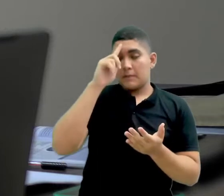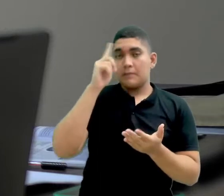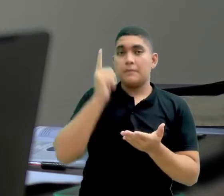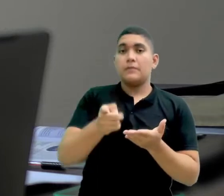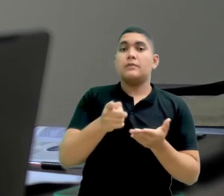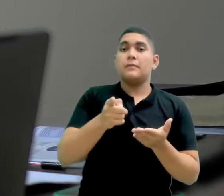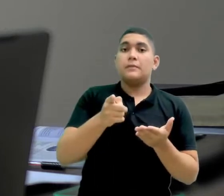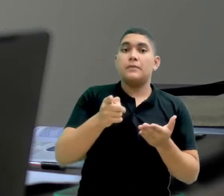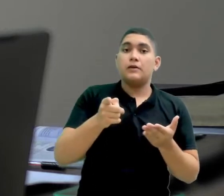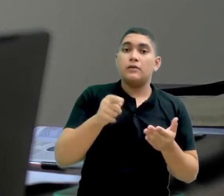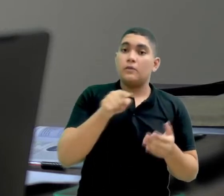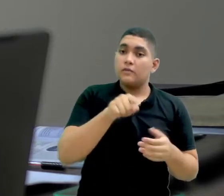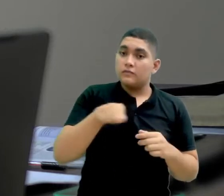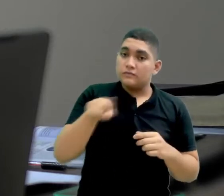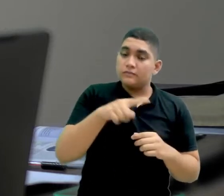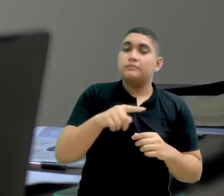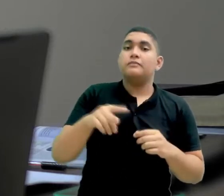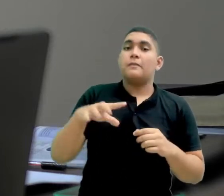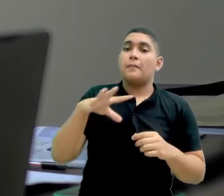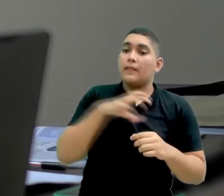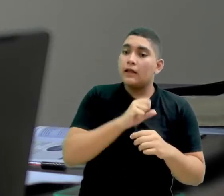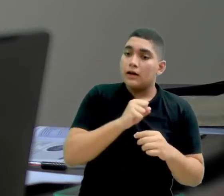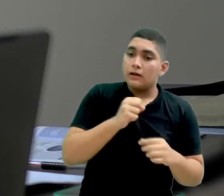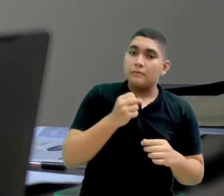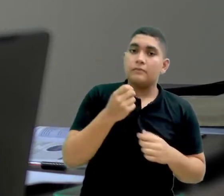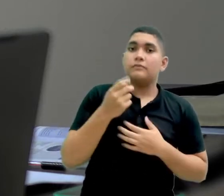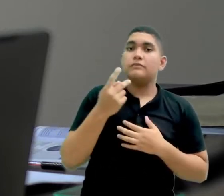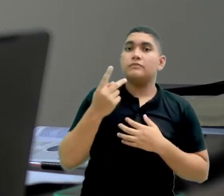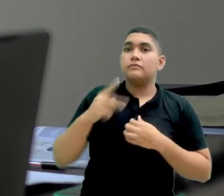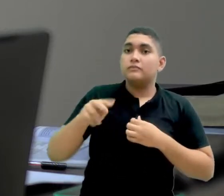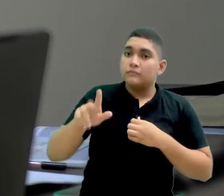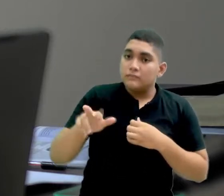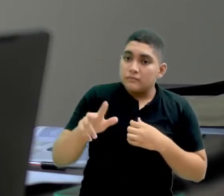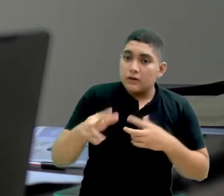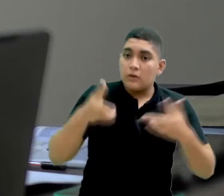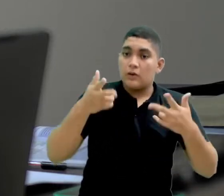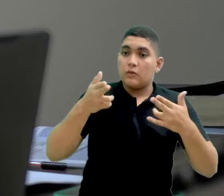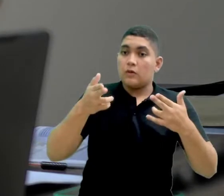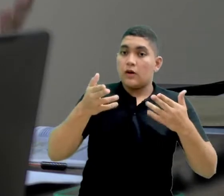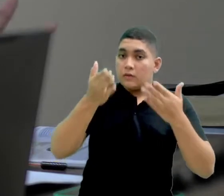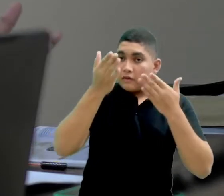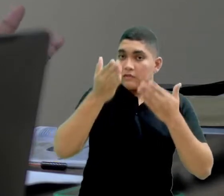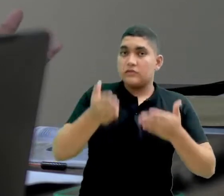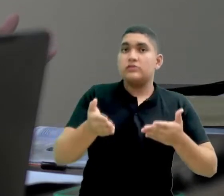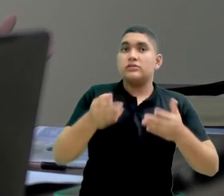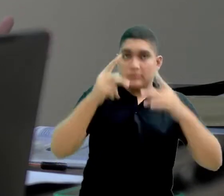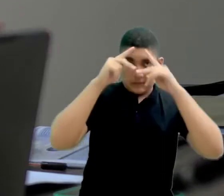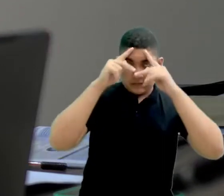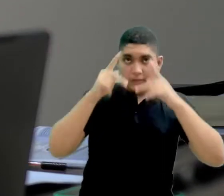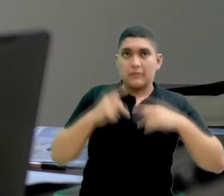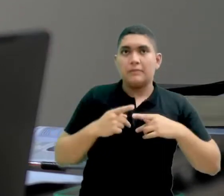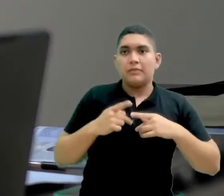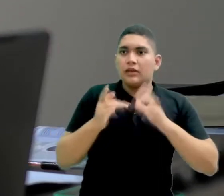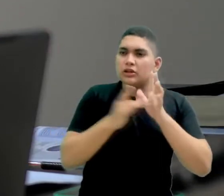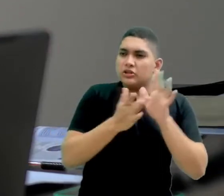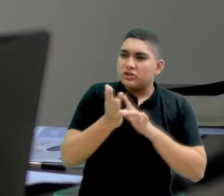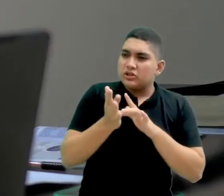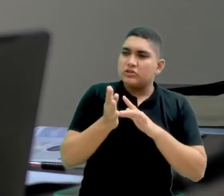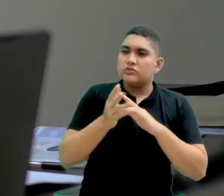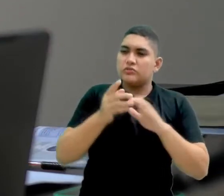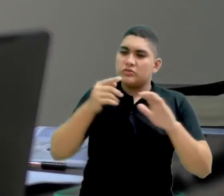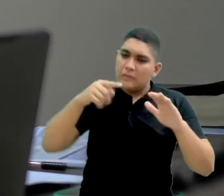próximo como a ti mesmo. E é interessante que Jesus vai fazer justamente isso, vai trazer esse aprofundamento, né, da